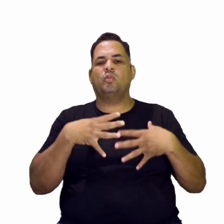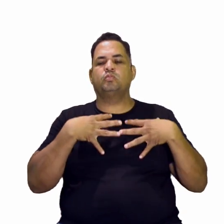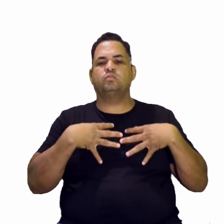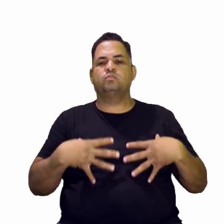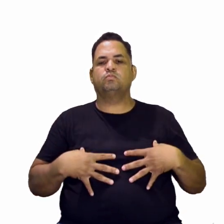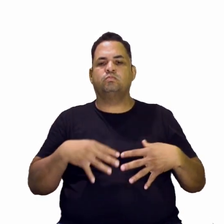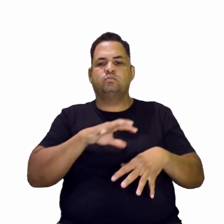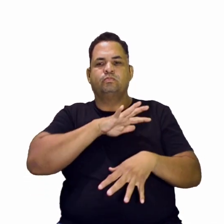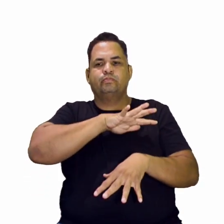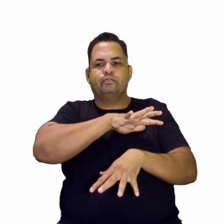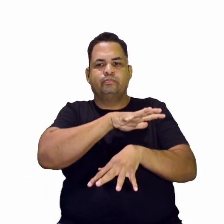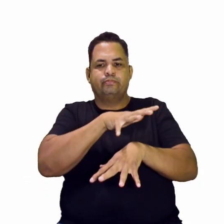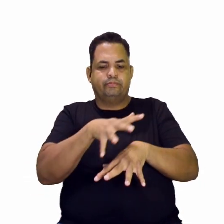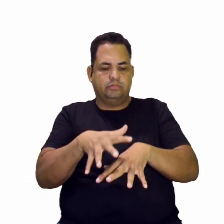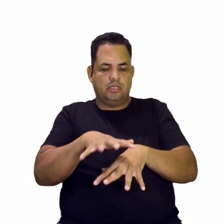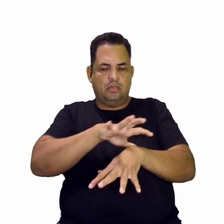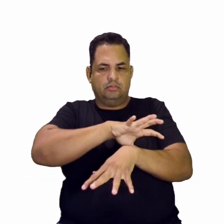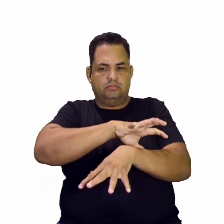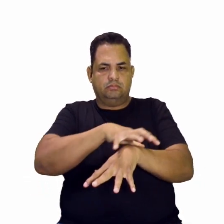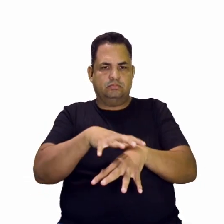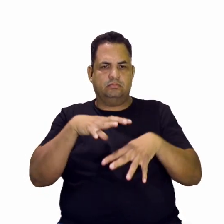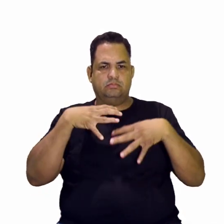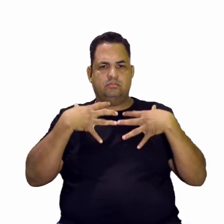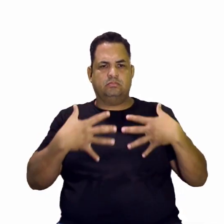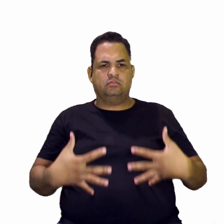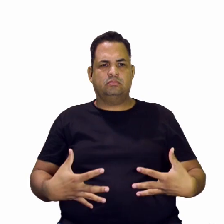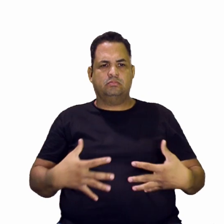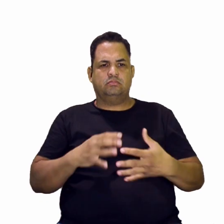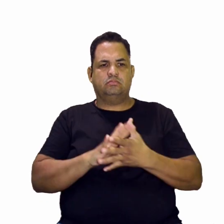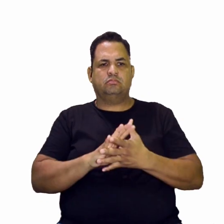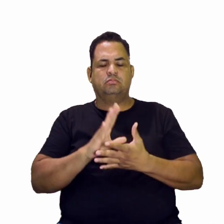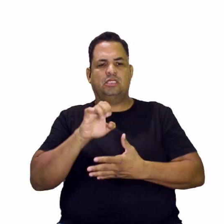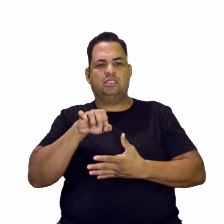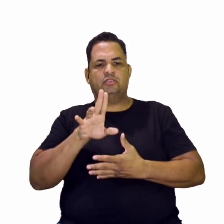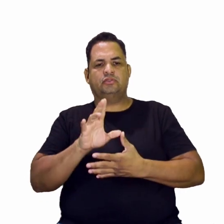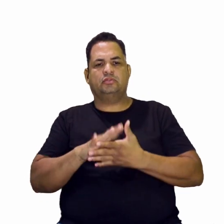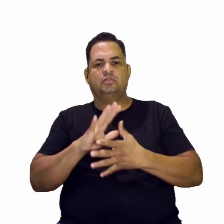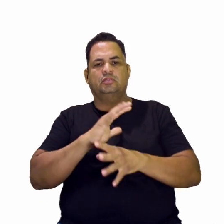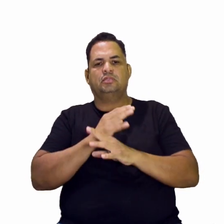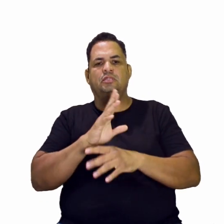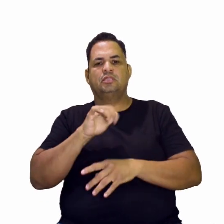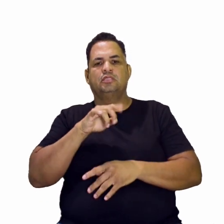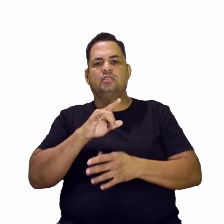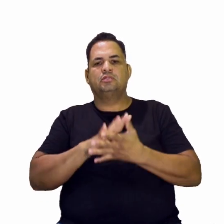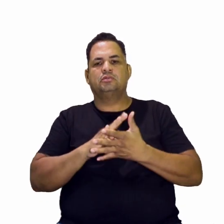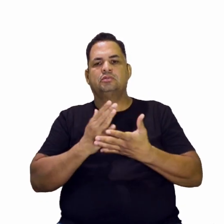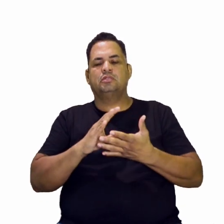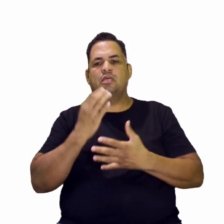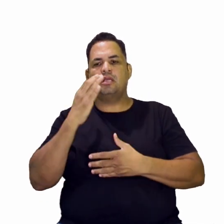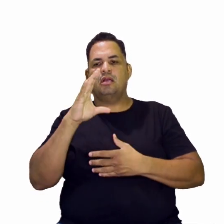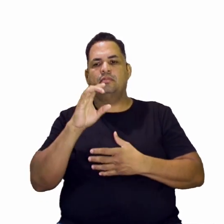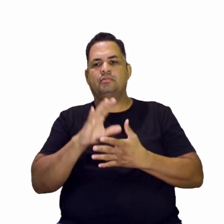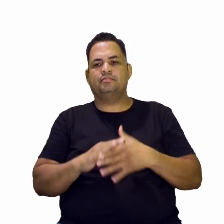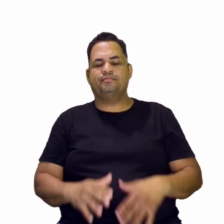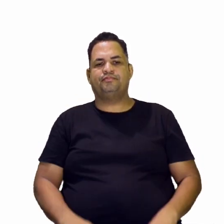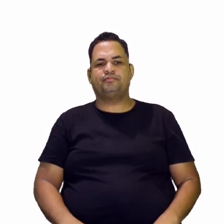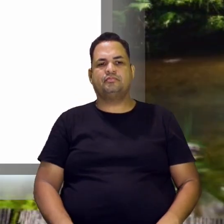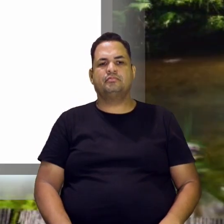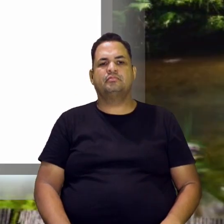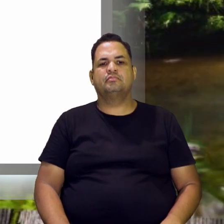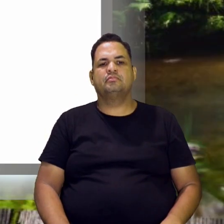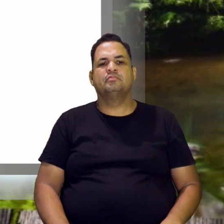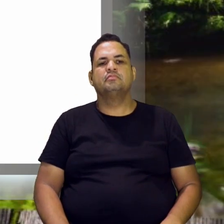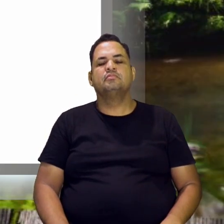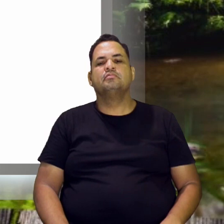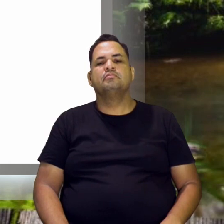coberto por uma carapaça externa, que é o exoesqueleto, que é feito de quitina, que é um carboidrato. Olha só para mim.